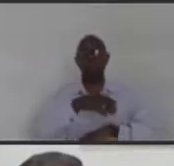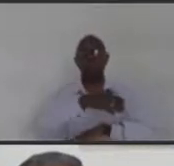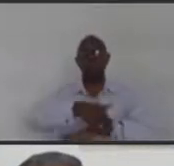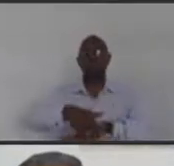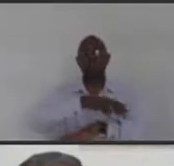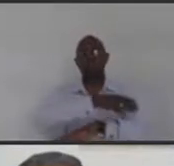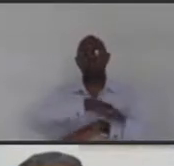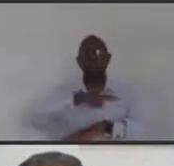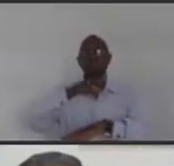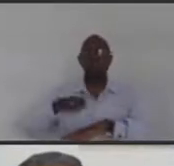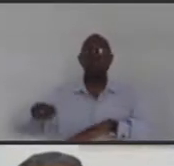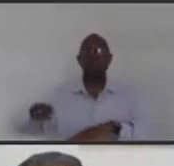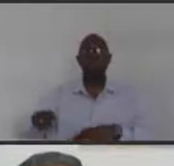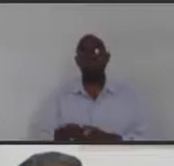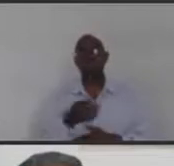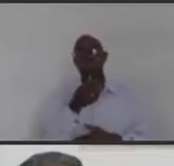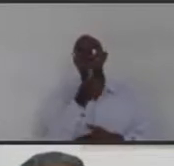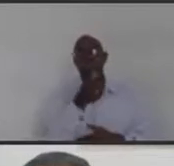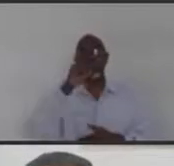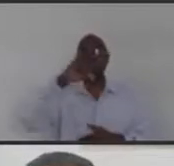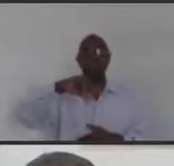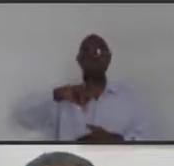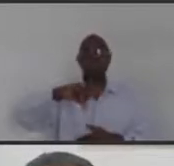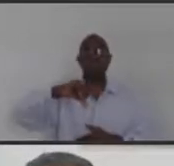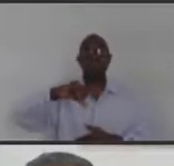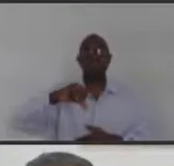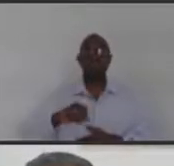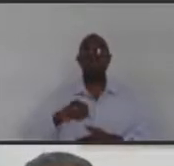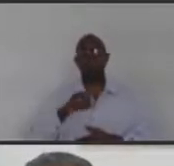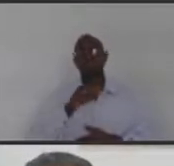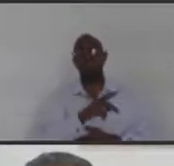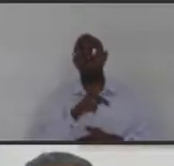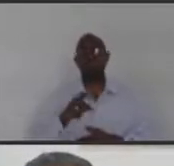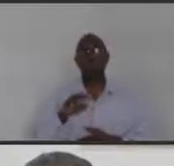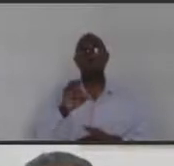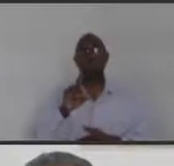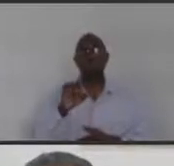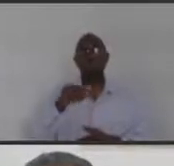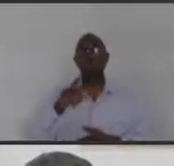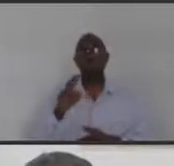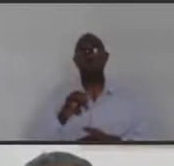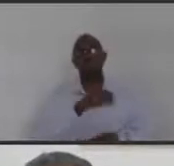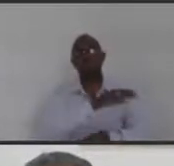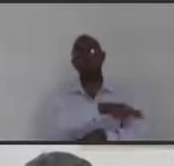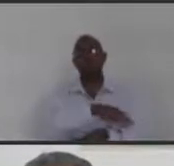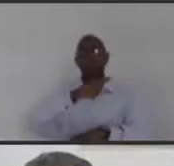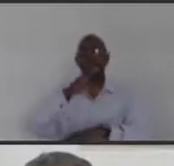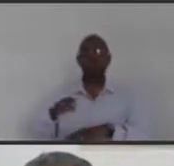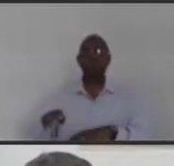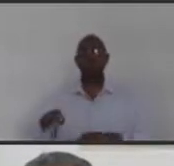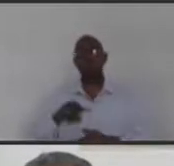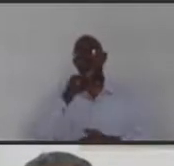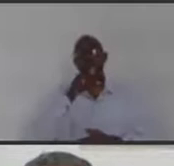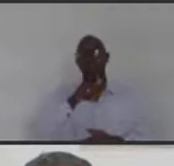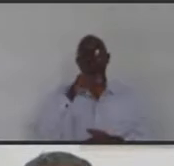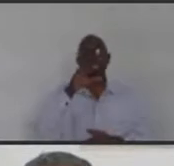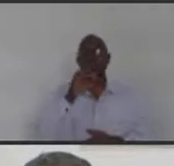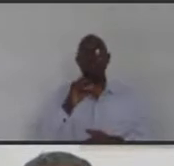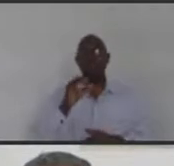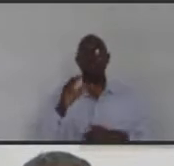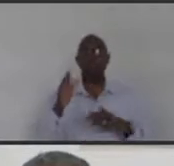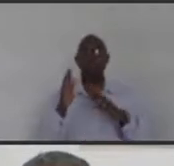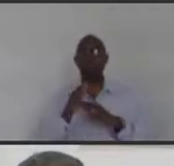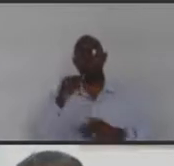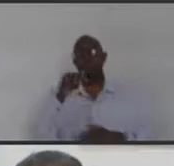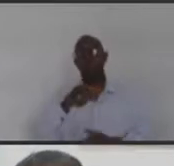indicação 4069. Vereador Professor Edinho, lombada, indicação 4070. Até a indicação